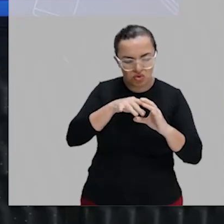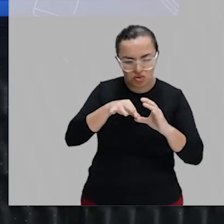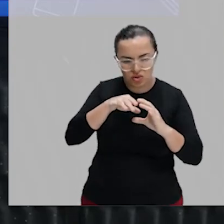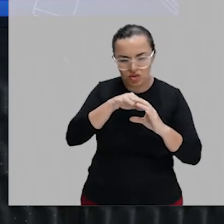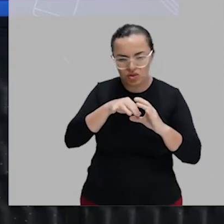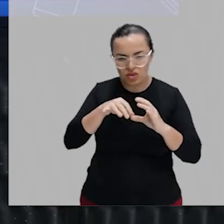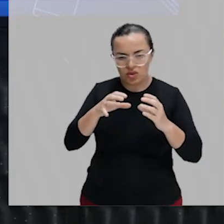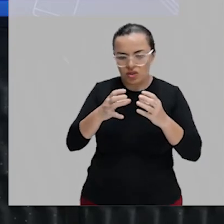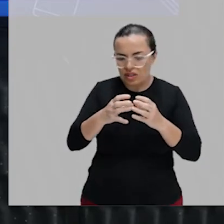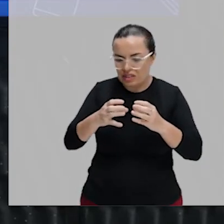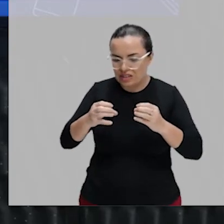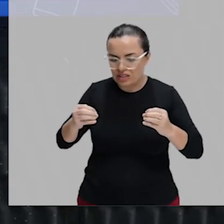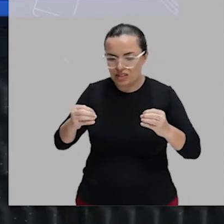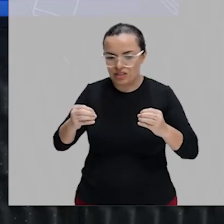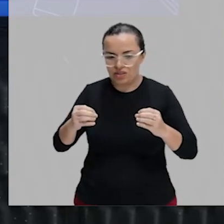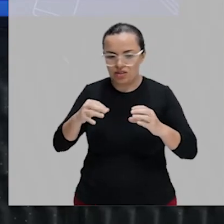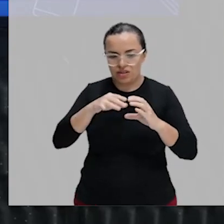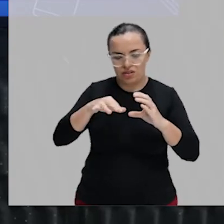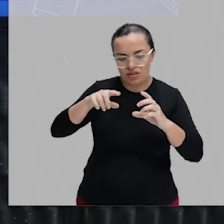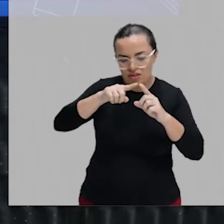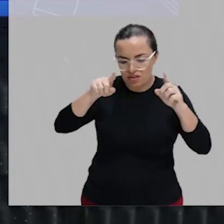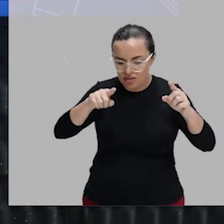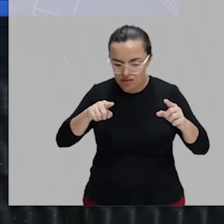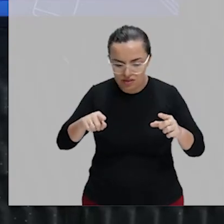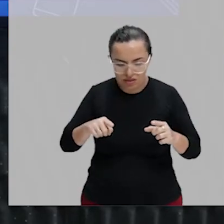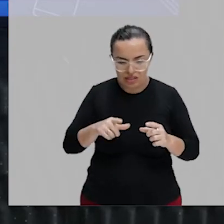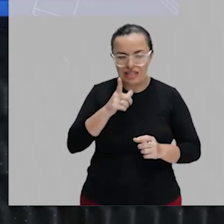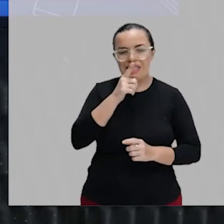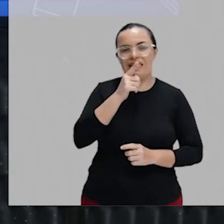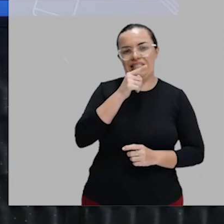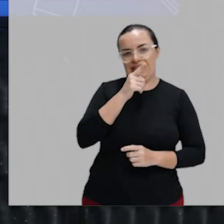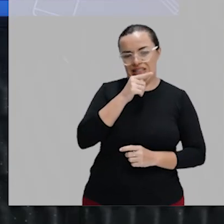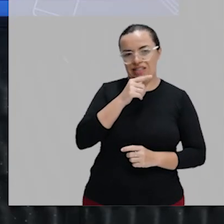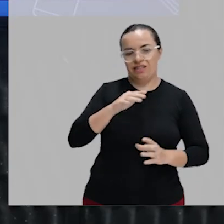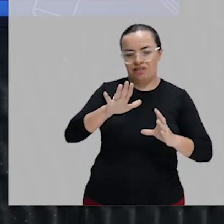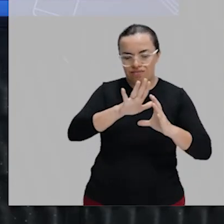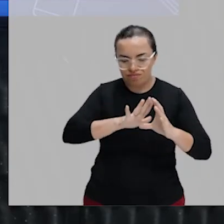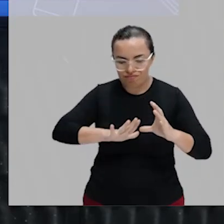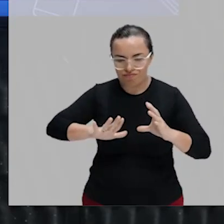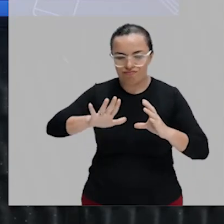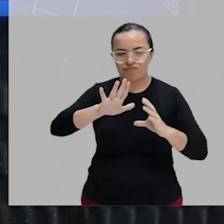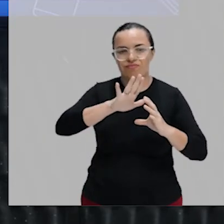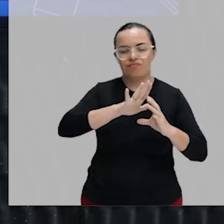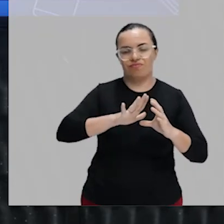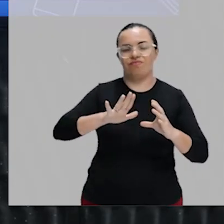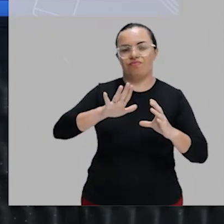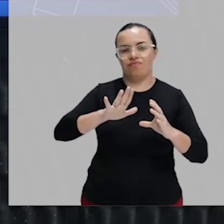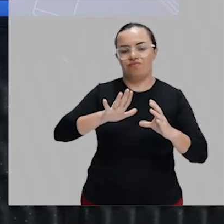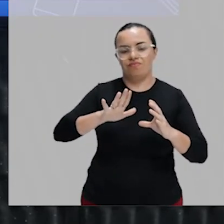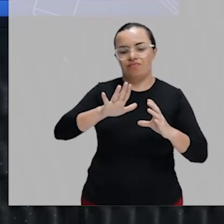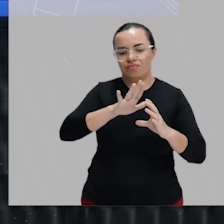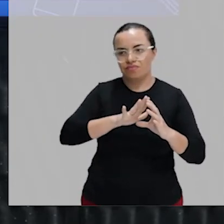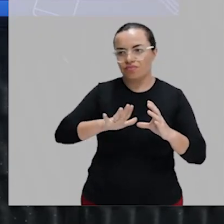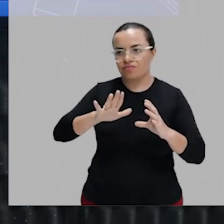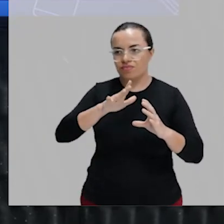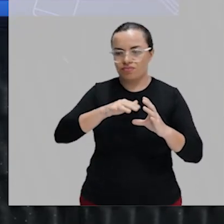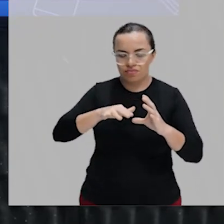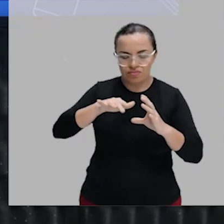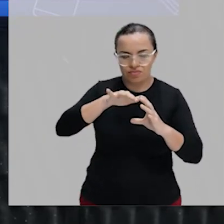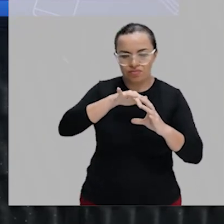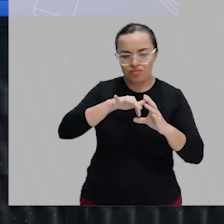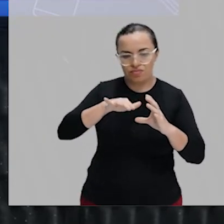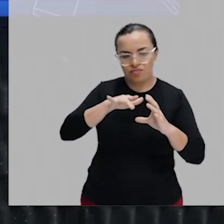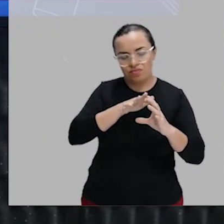actina se desfaz, essa região aqui ela vai ficar mais líquida, vai ficar mais fluida. E aí o citoplasma ela